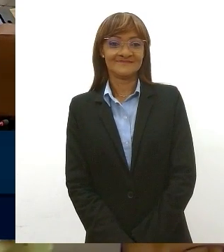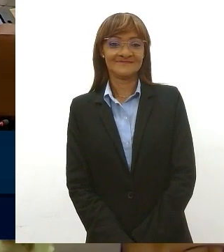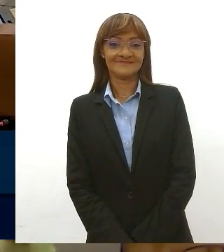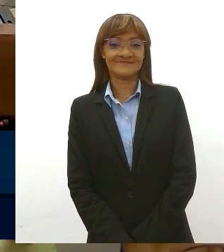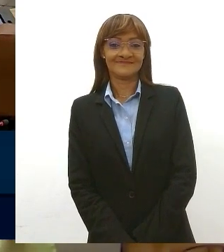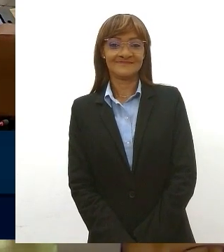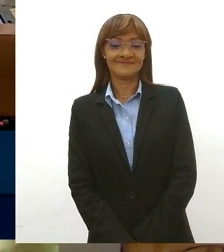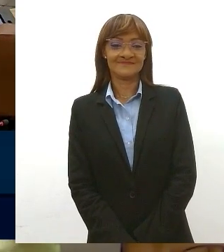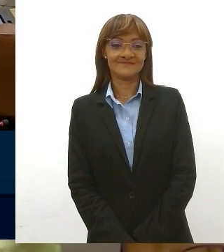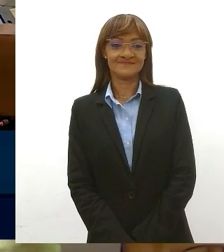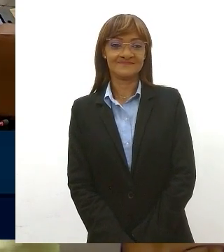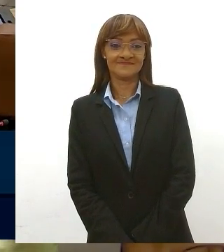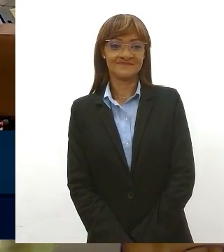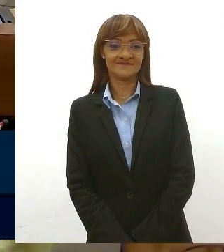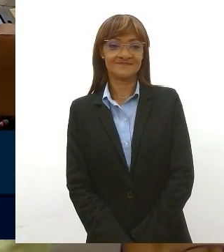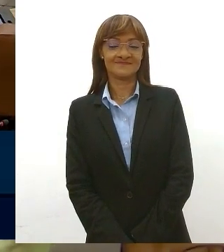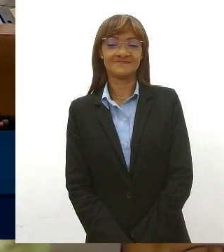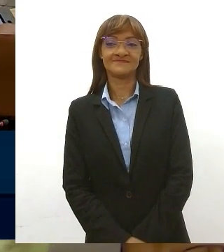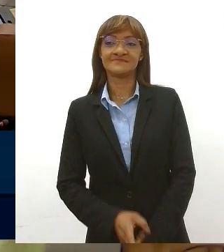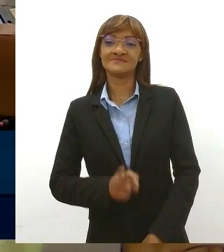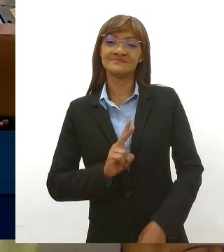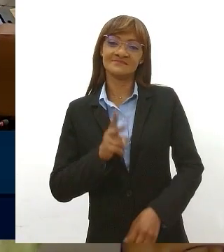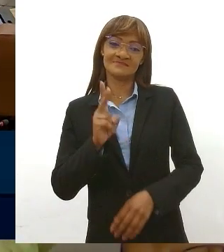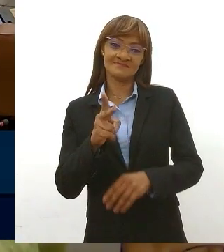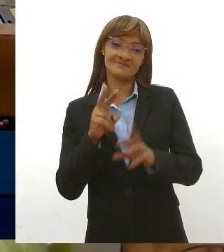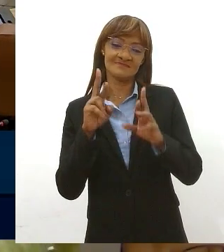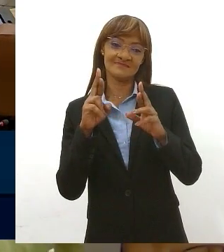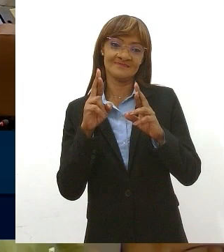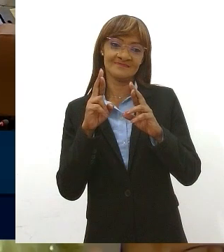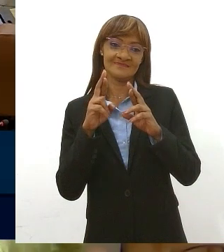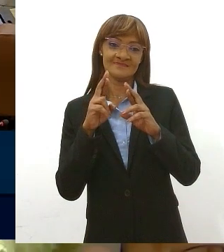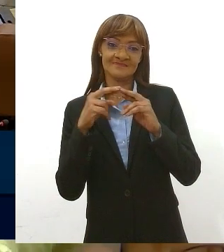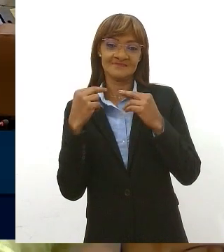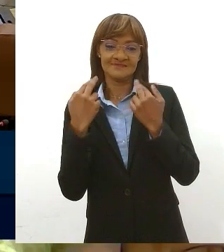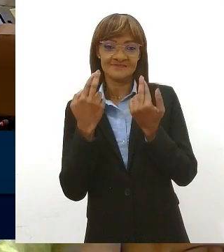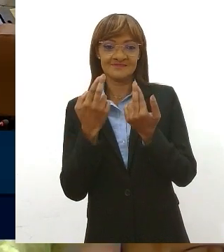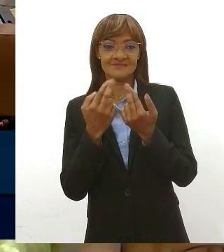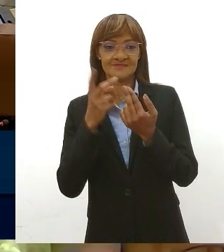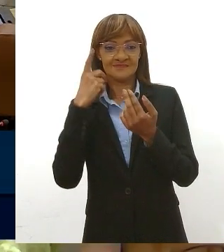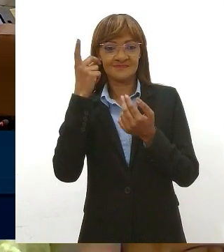Ainda no grande expediente, tem a palavra o deputado Joel de Passos.